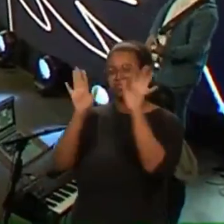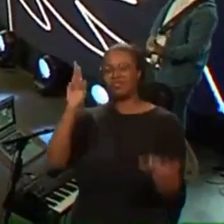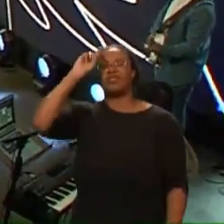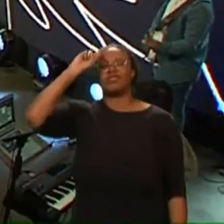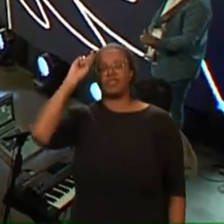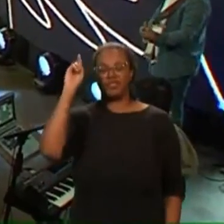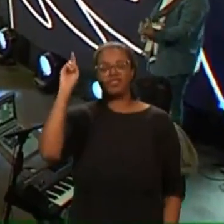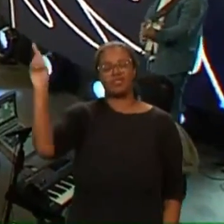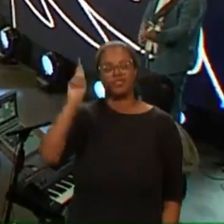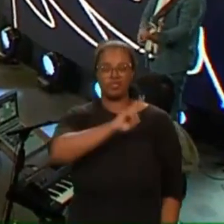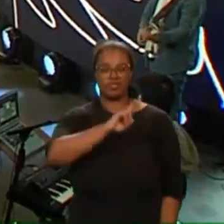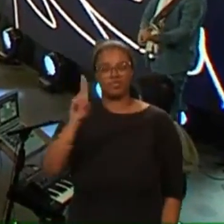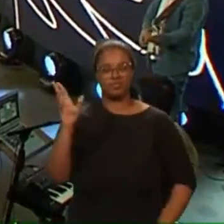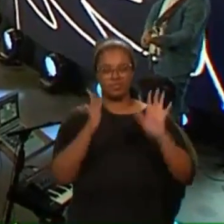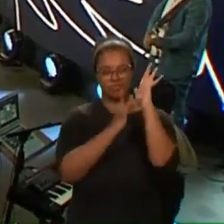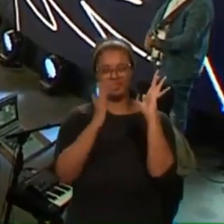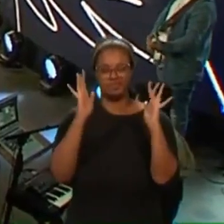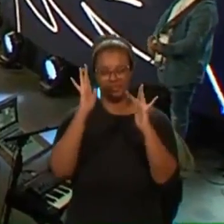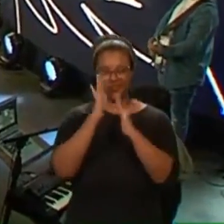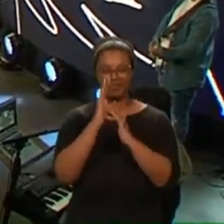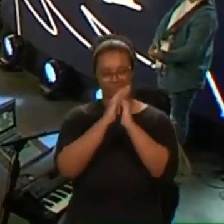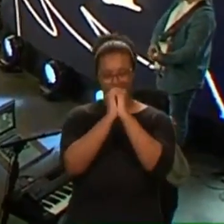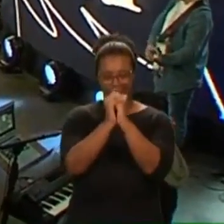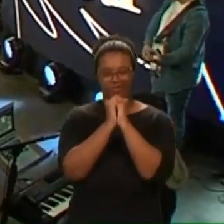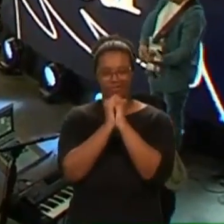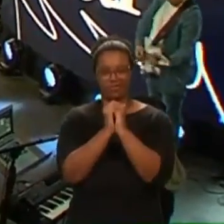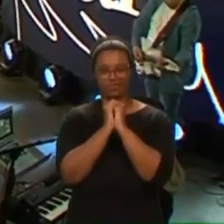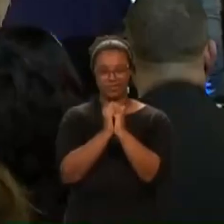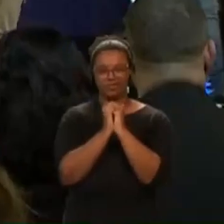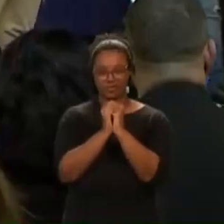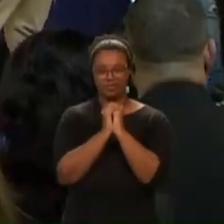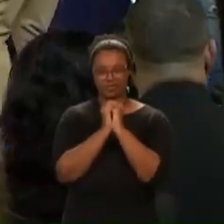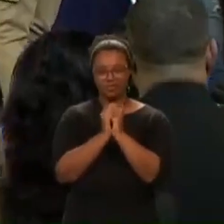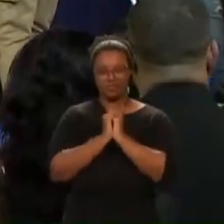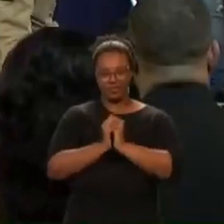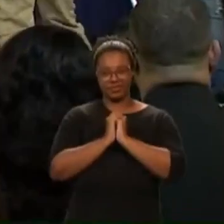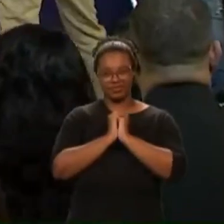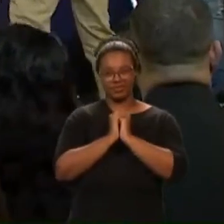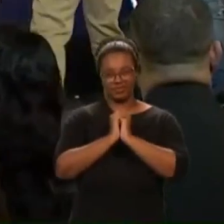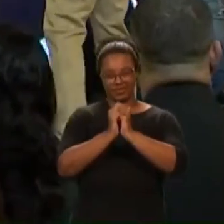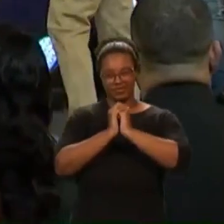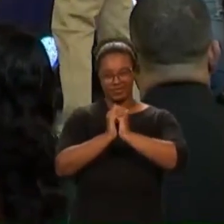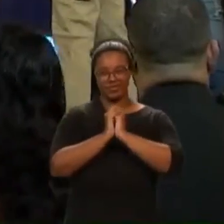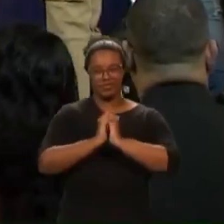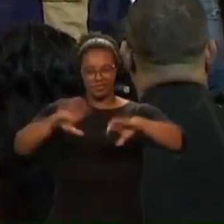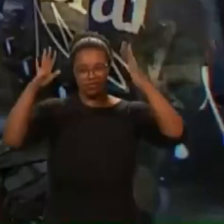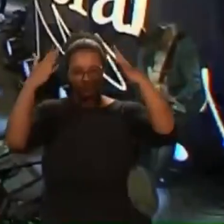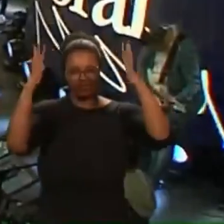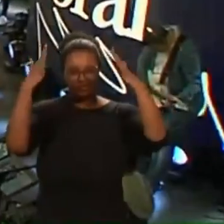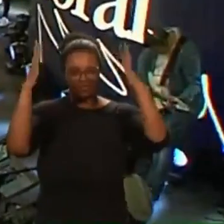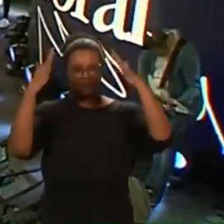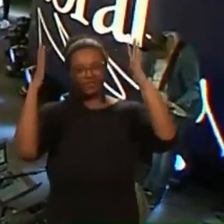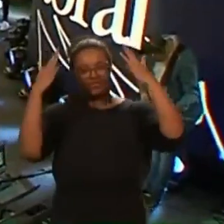Senhor em nome de Jesus amém amém amém em